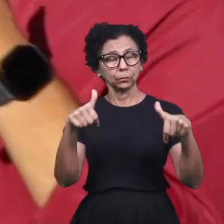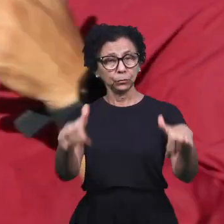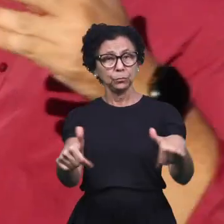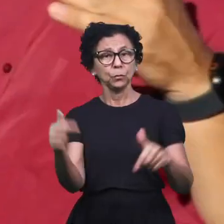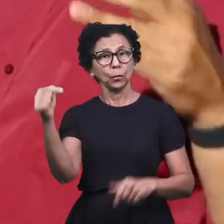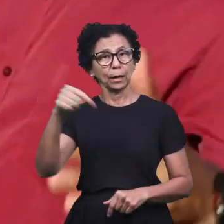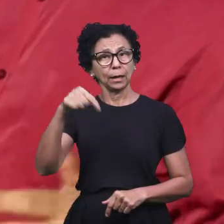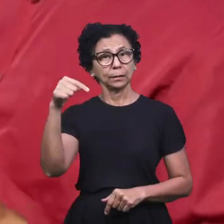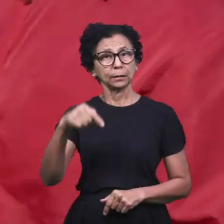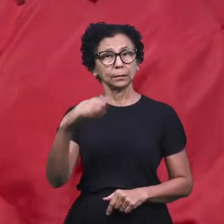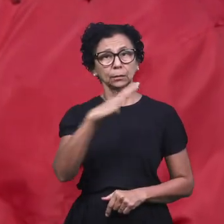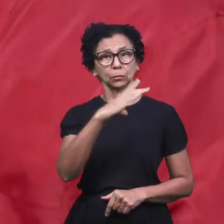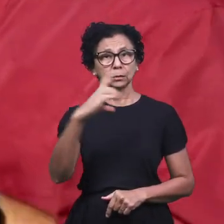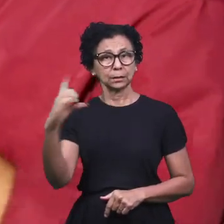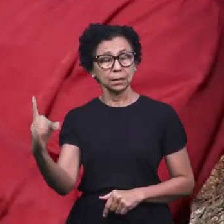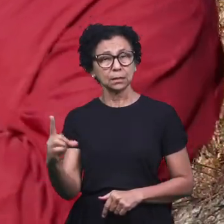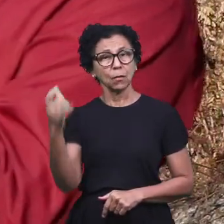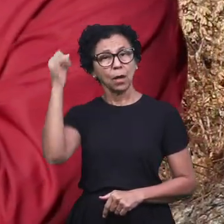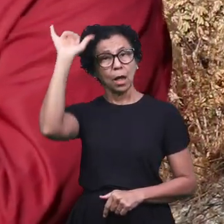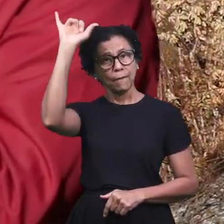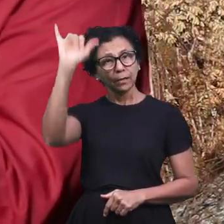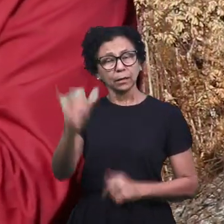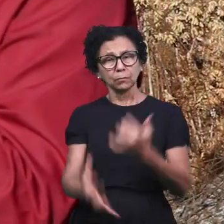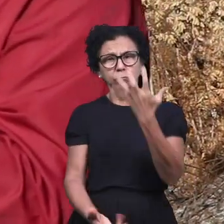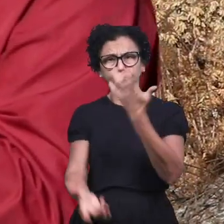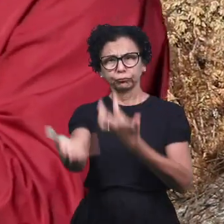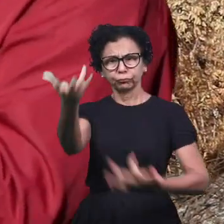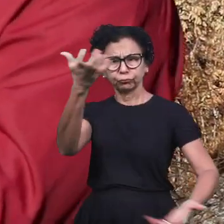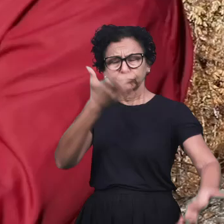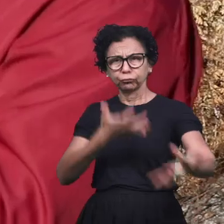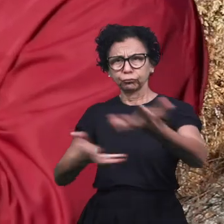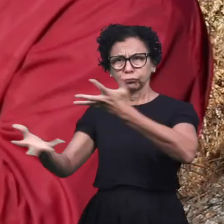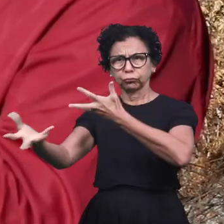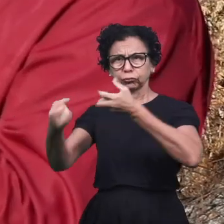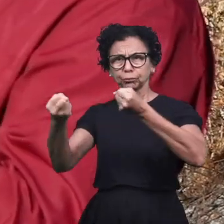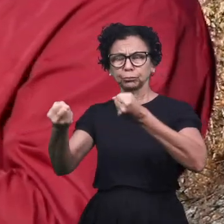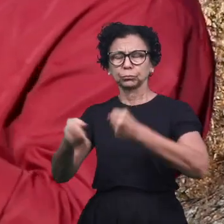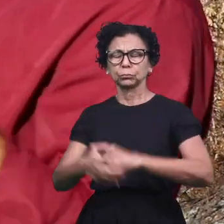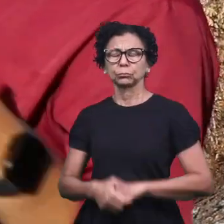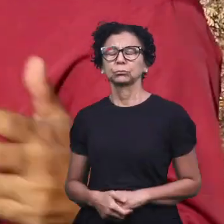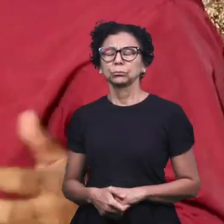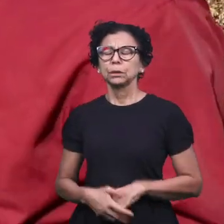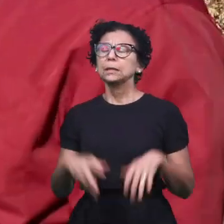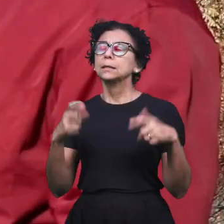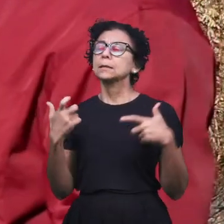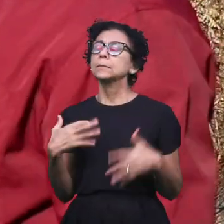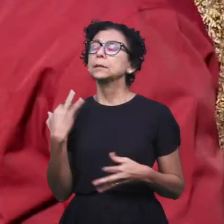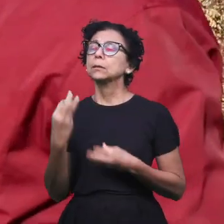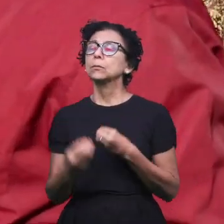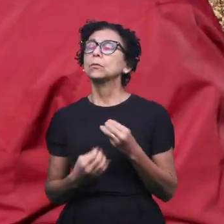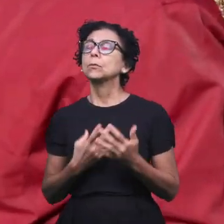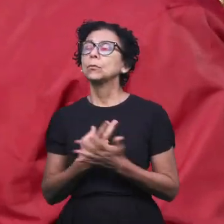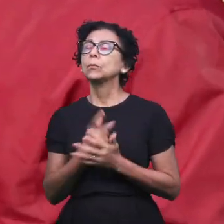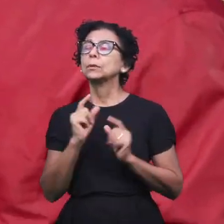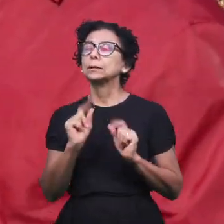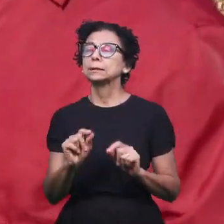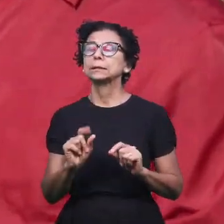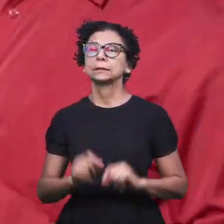do trabalho de combate às chamas. Fale para nós um pouco do trabalho que foi feito aqui pelos irmãos da